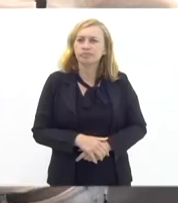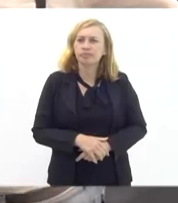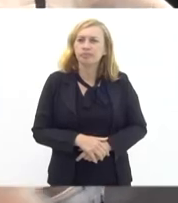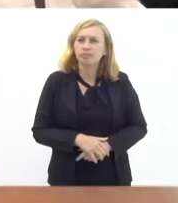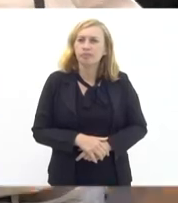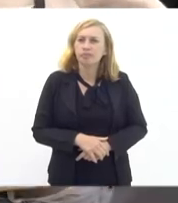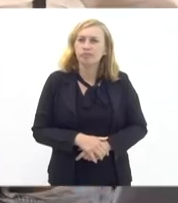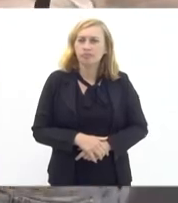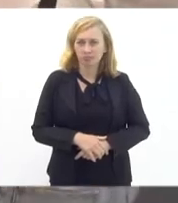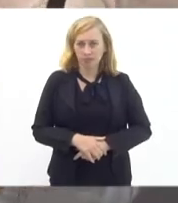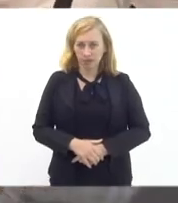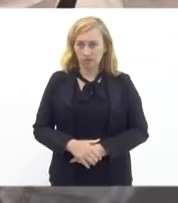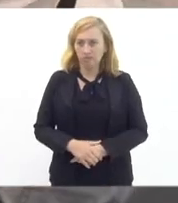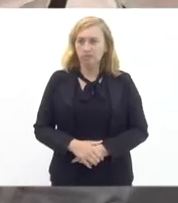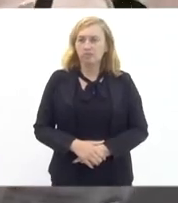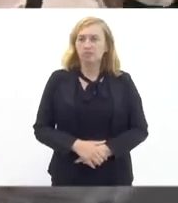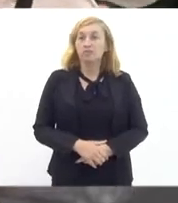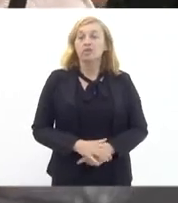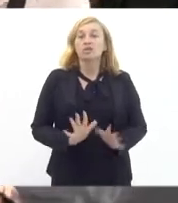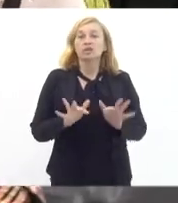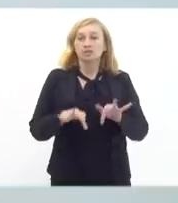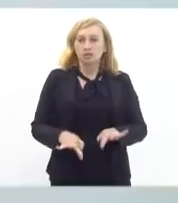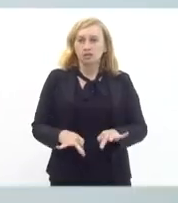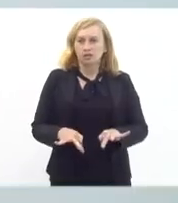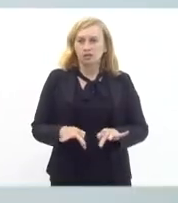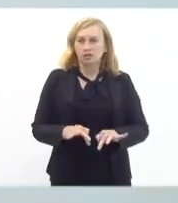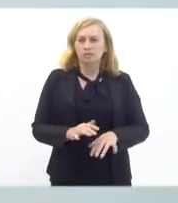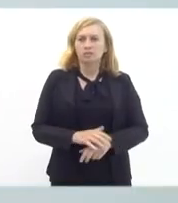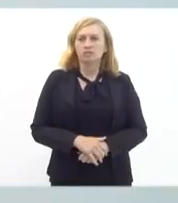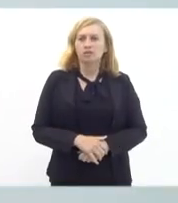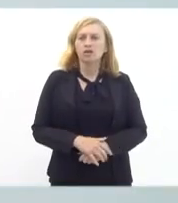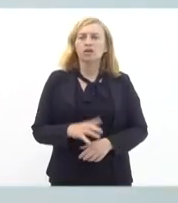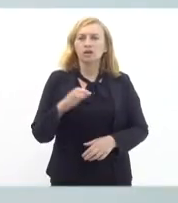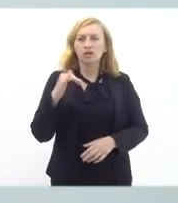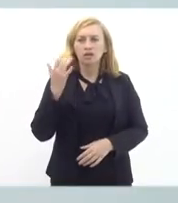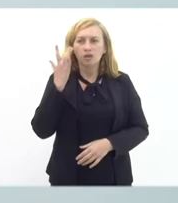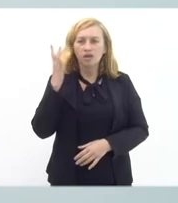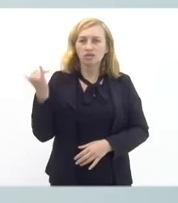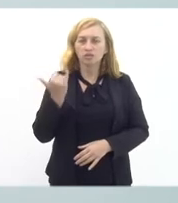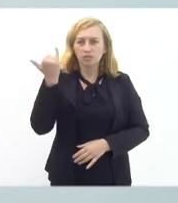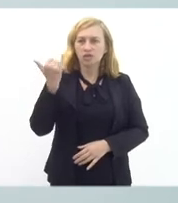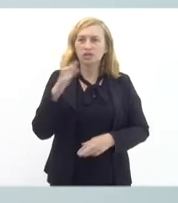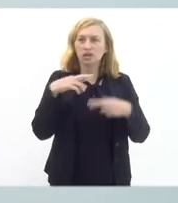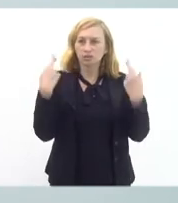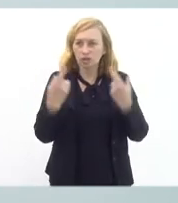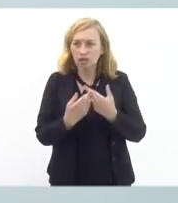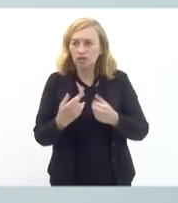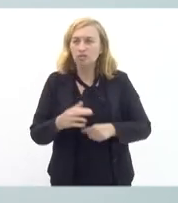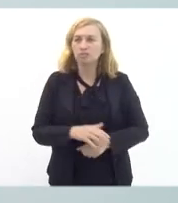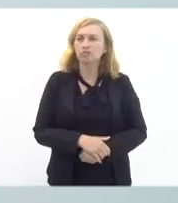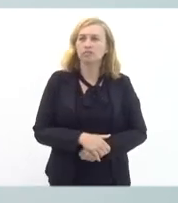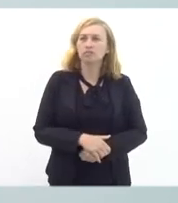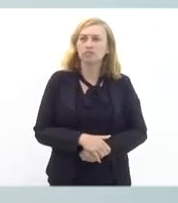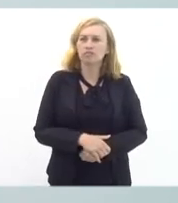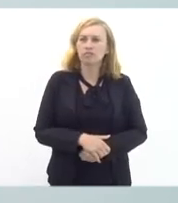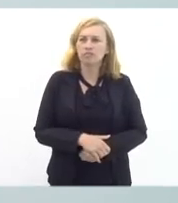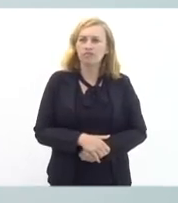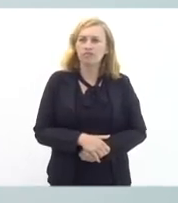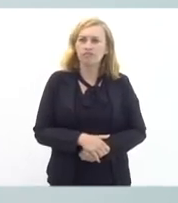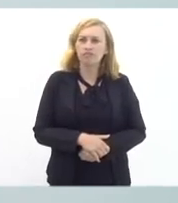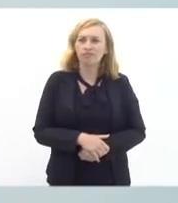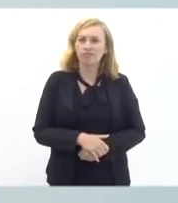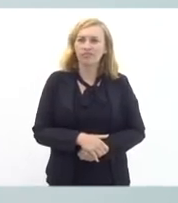Gente, chegando ao fim dessa... Eu acho que foi muito importante a reunião, acho que teve... Você não imaginava isso, né?